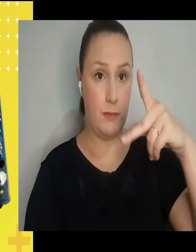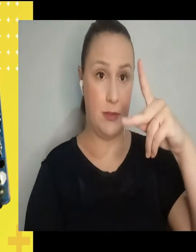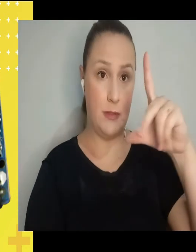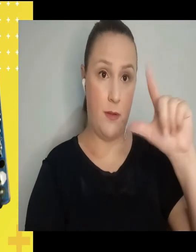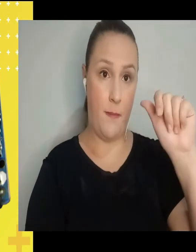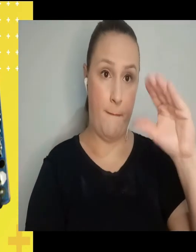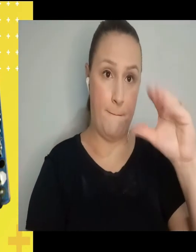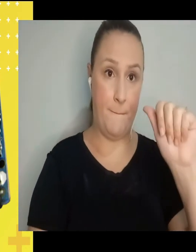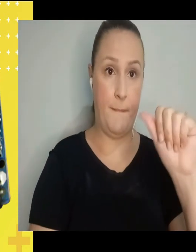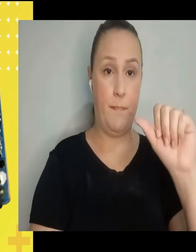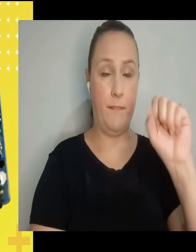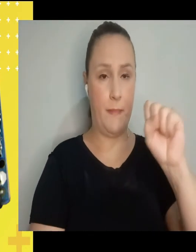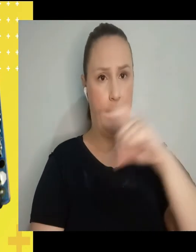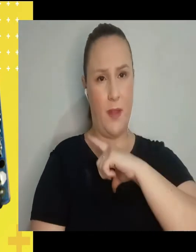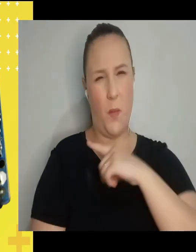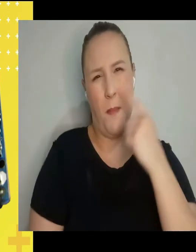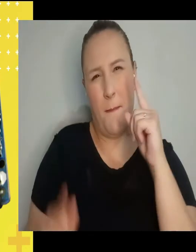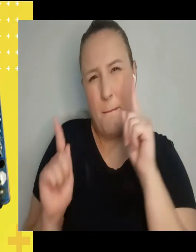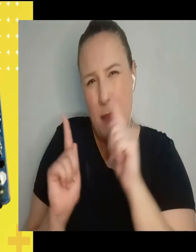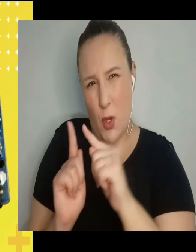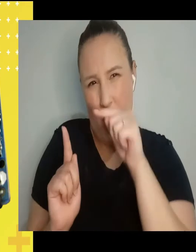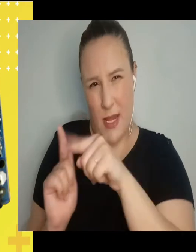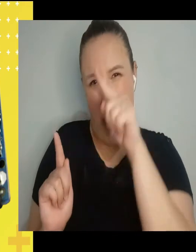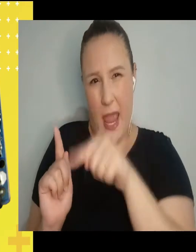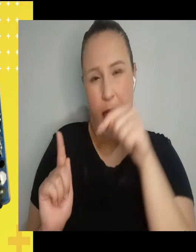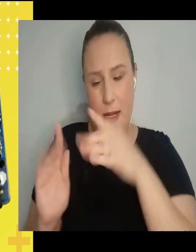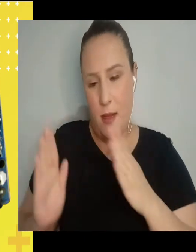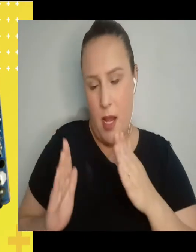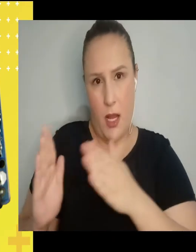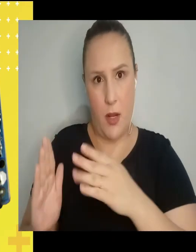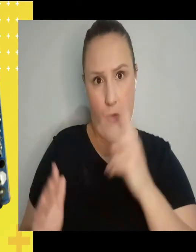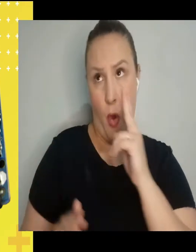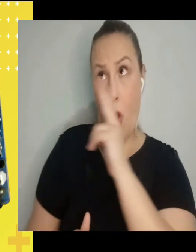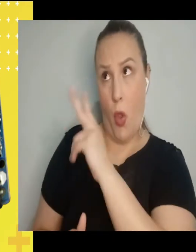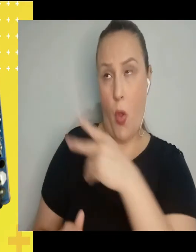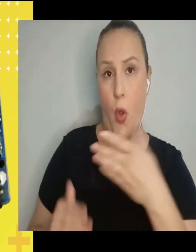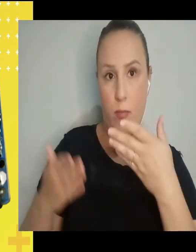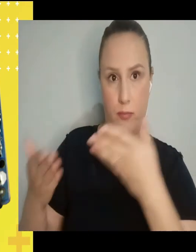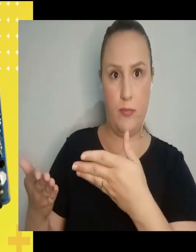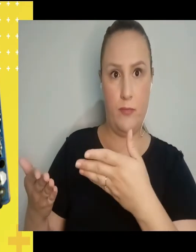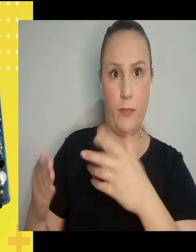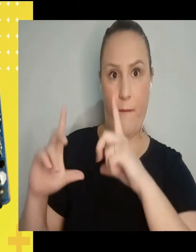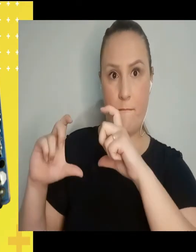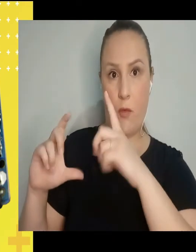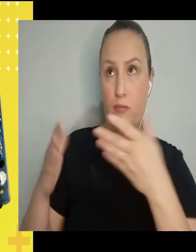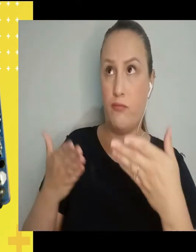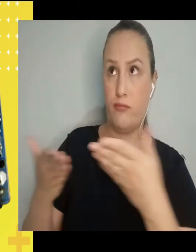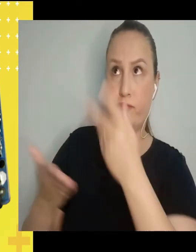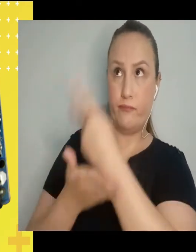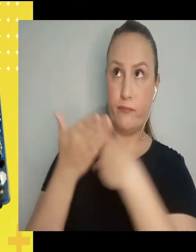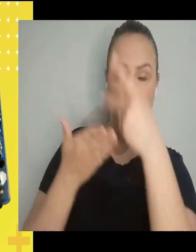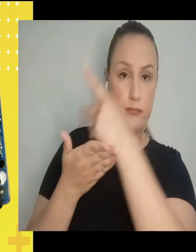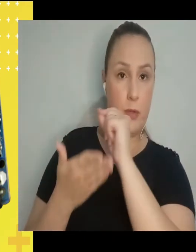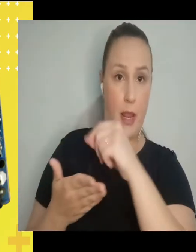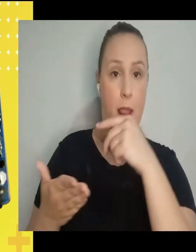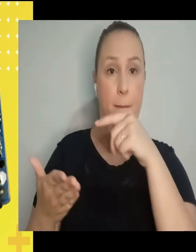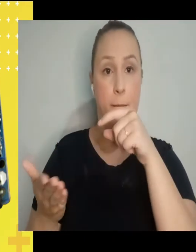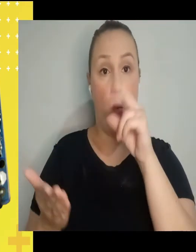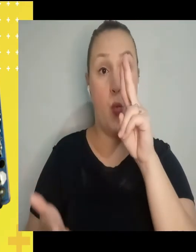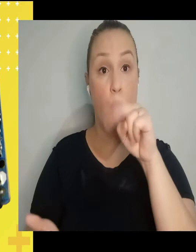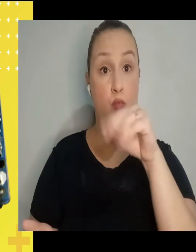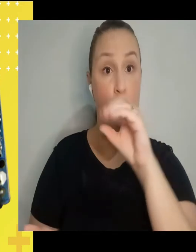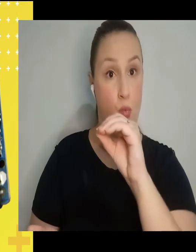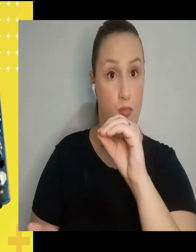gente tem duas placas. Temos uma placa um pouquinho menor, que é essa placa que está aqui na